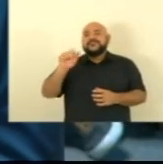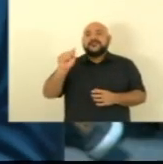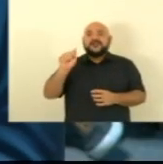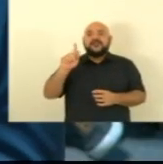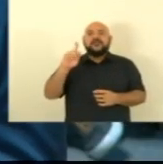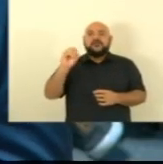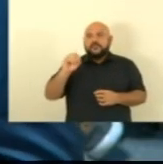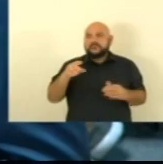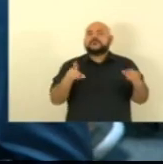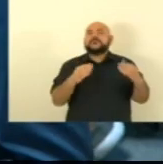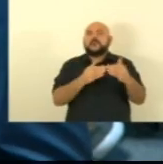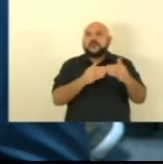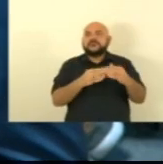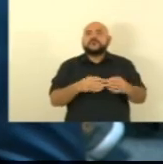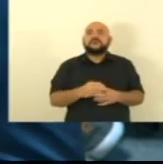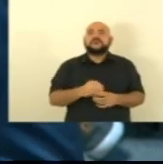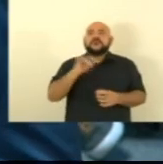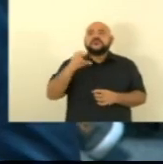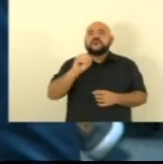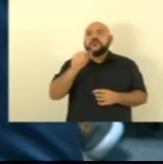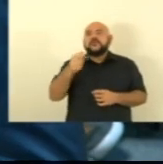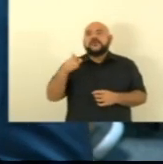relator. Deputado João Coser.